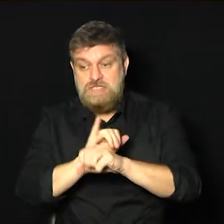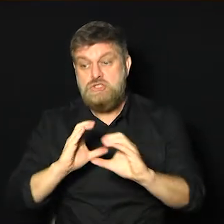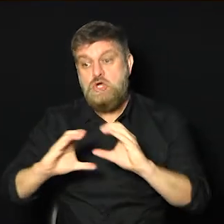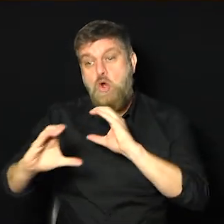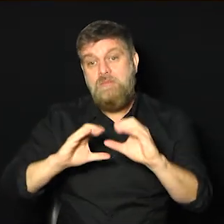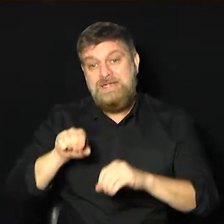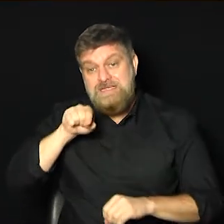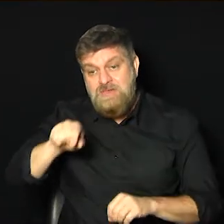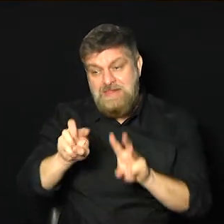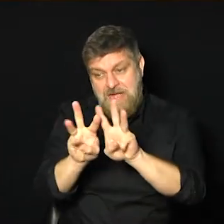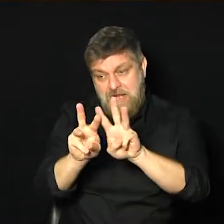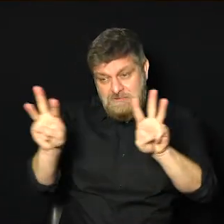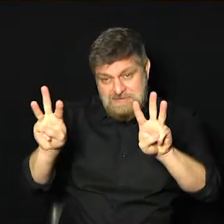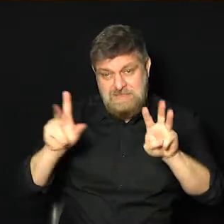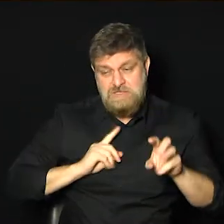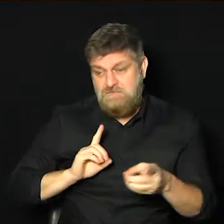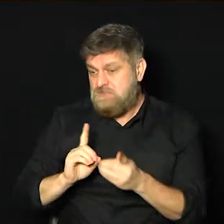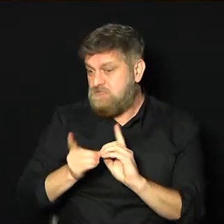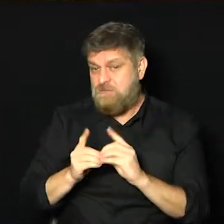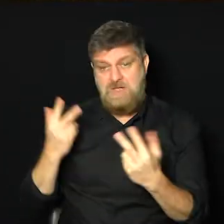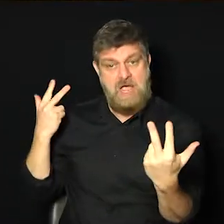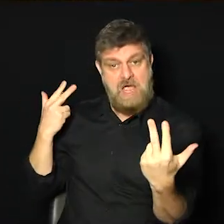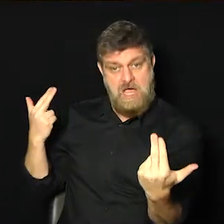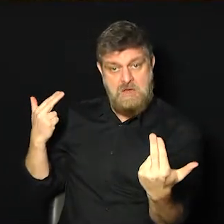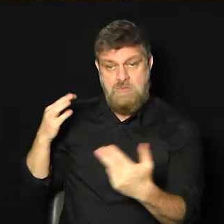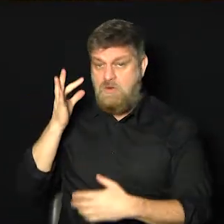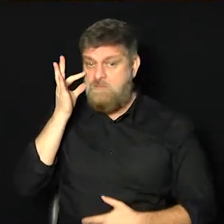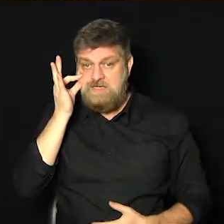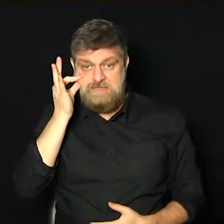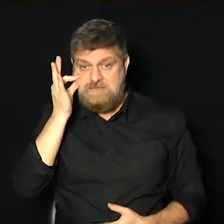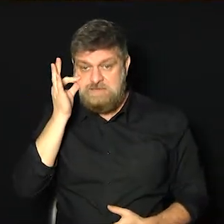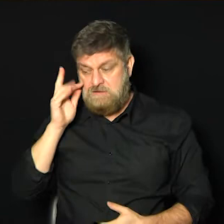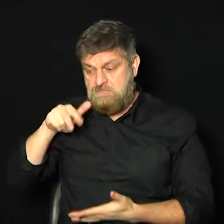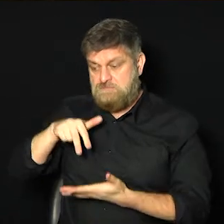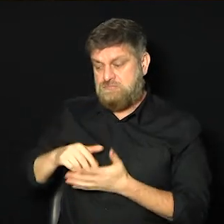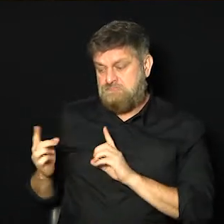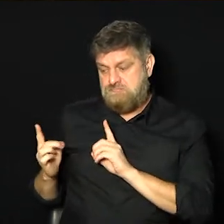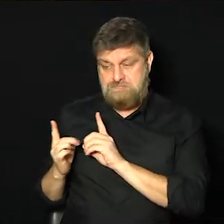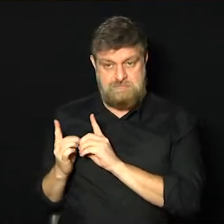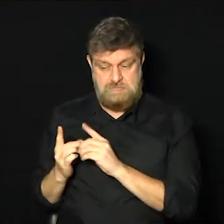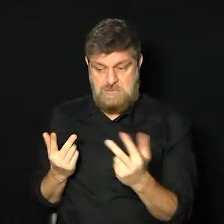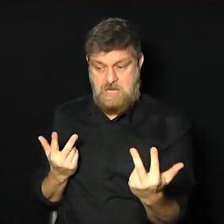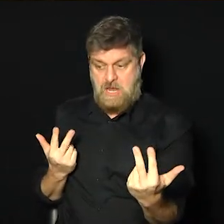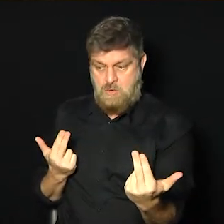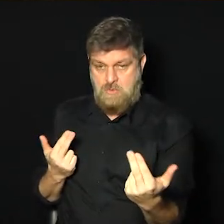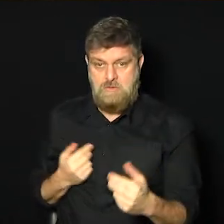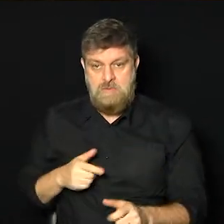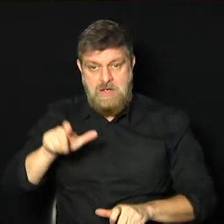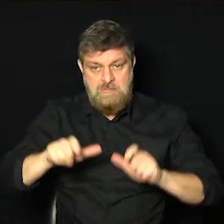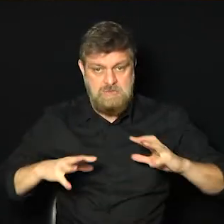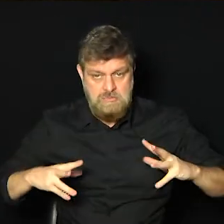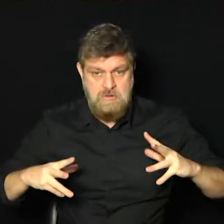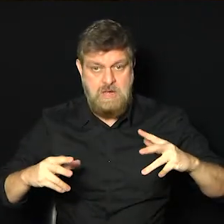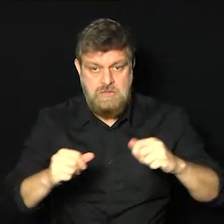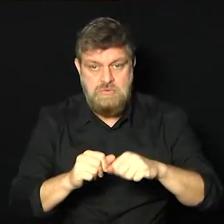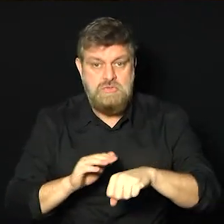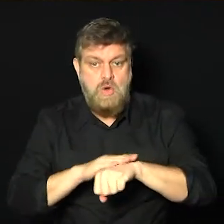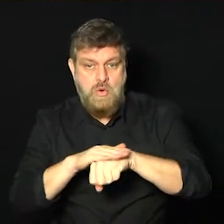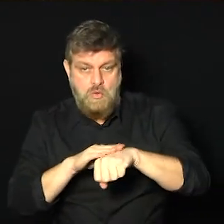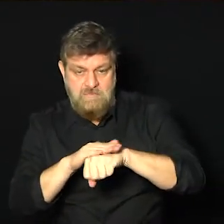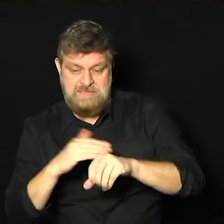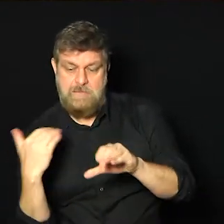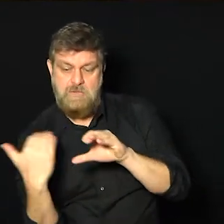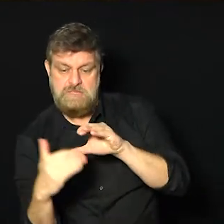nosso site que fossem tão dinâmicas quanto as formas que a gente aplica no dia a dia, ou seja, todo mundo vai poder falar com as galerias